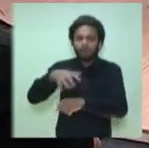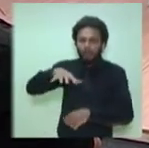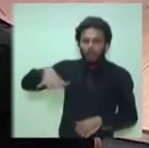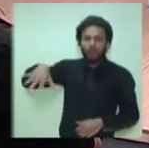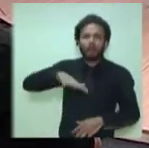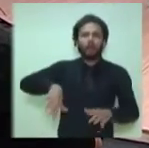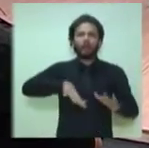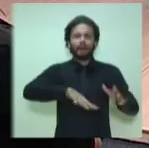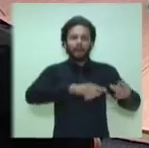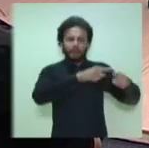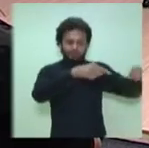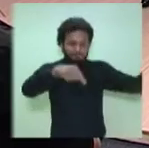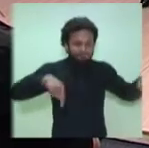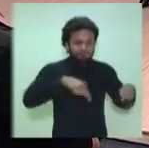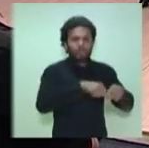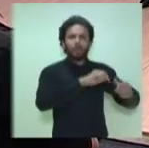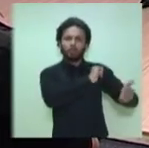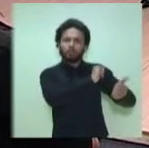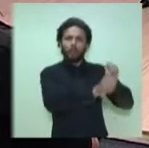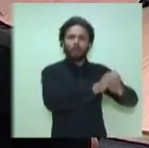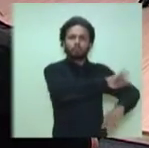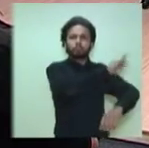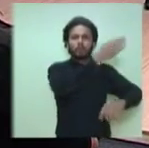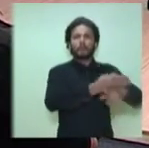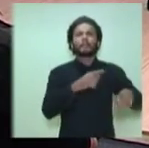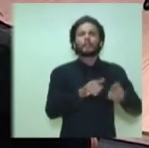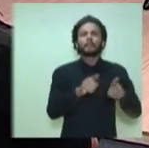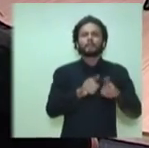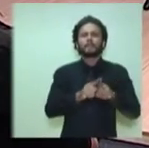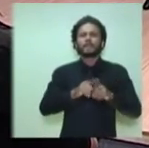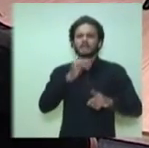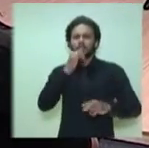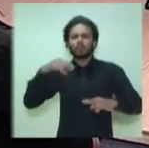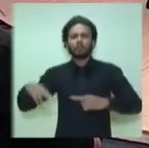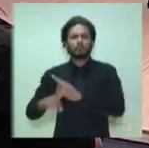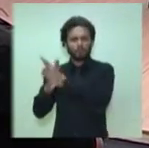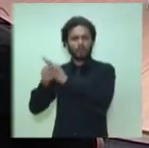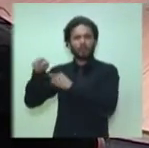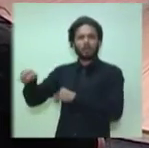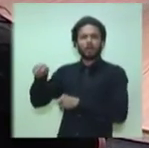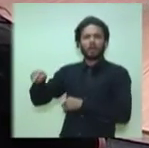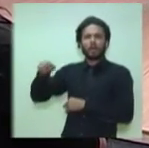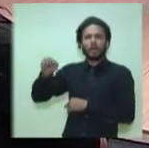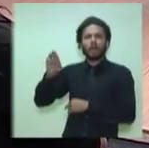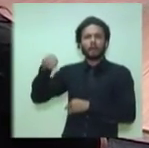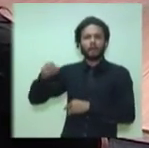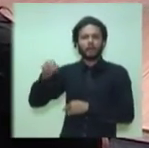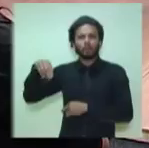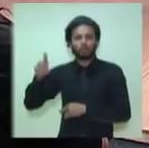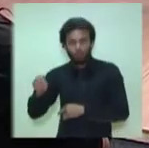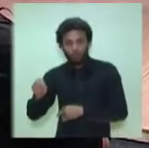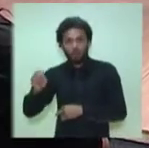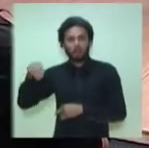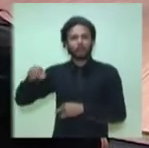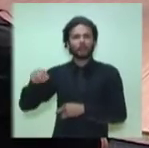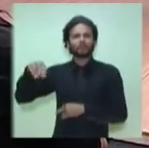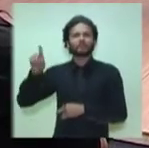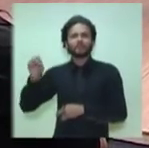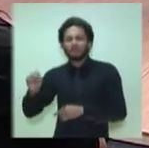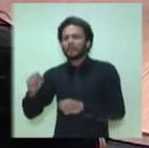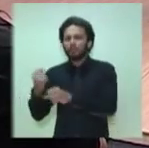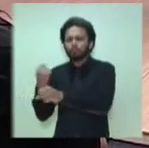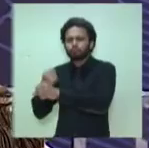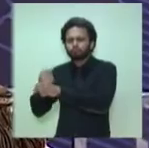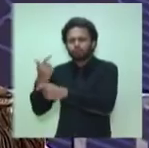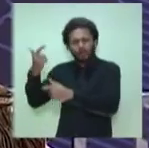áreas esportivas pela cidade, como, por exemplo, a mini Vila Olímpica do Armando Mendes, completamente abandonada, depredada, precisa ser devolvida